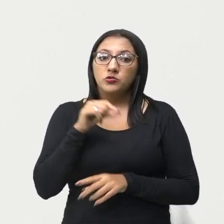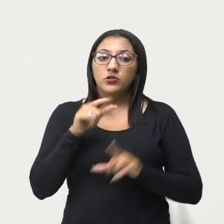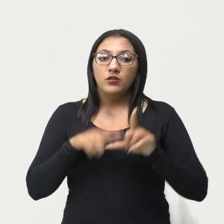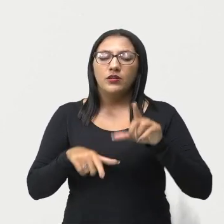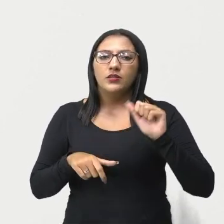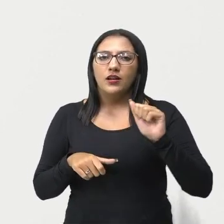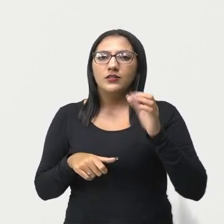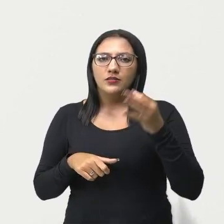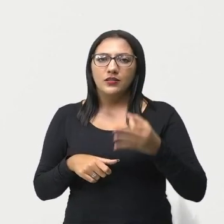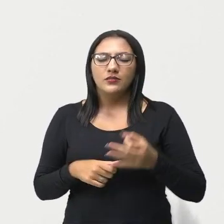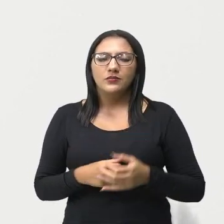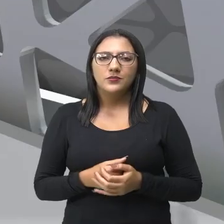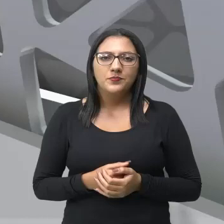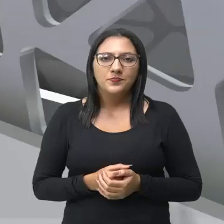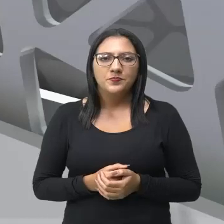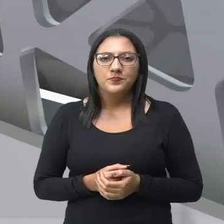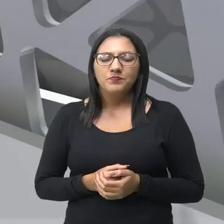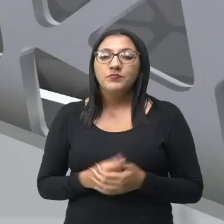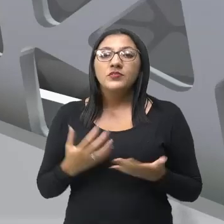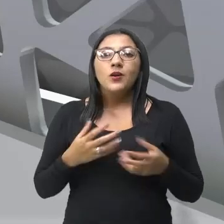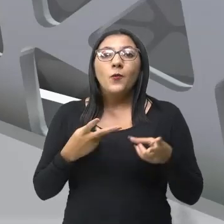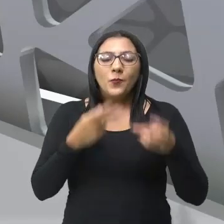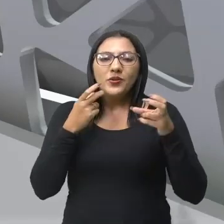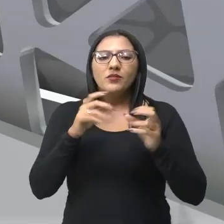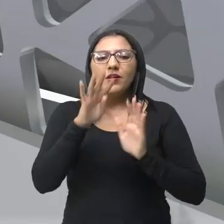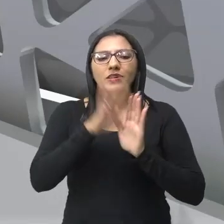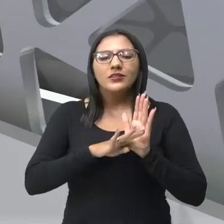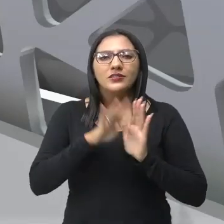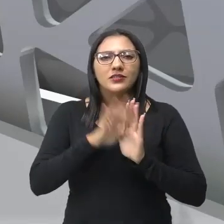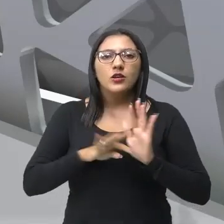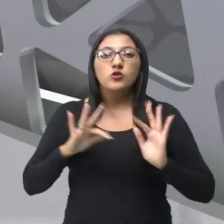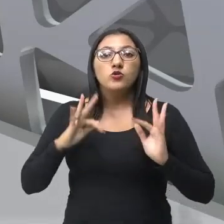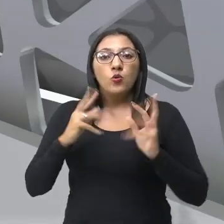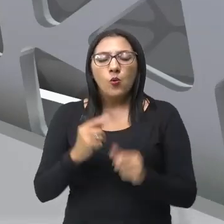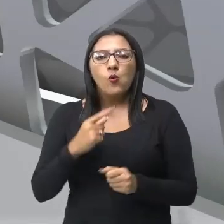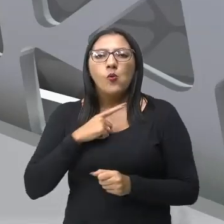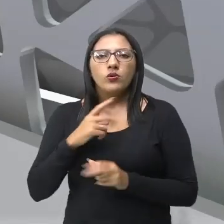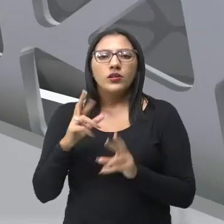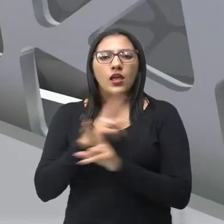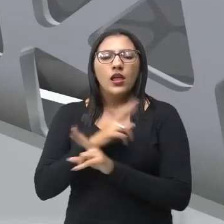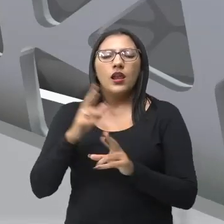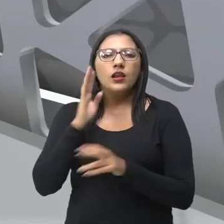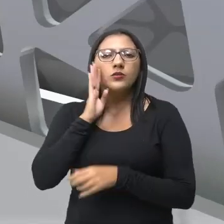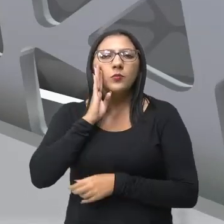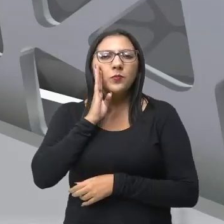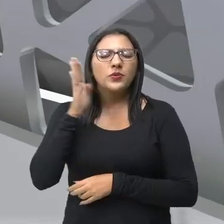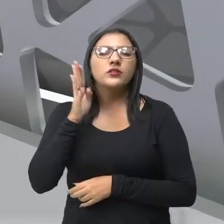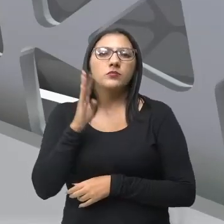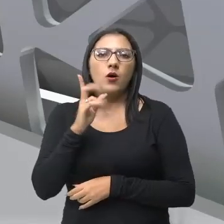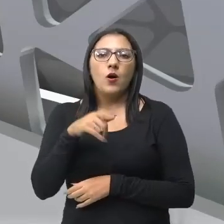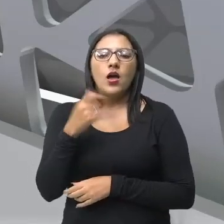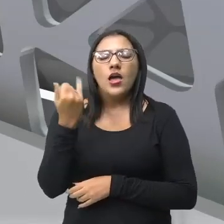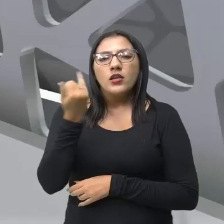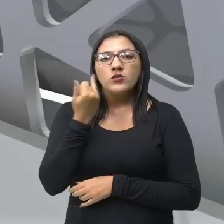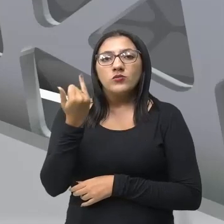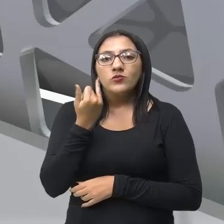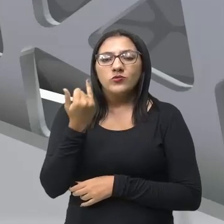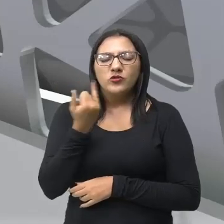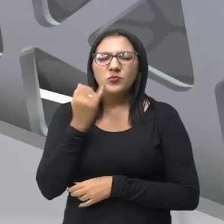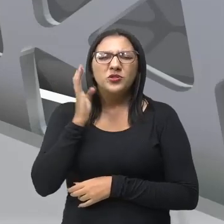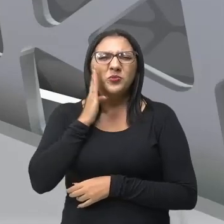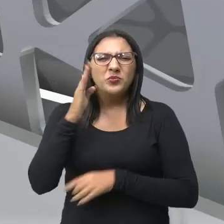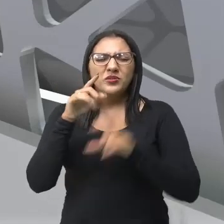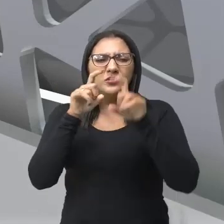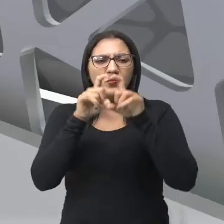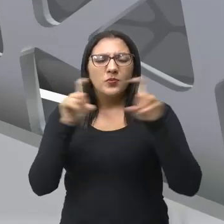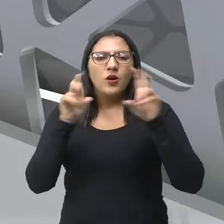certo? Então, observem que todo texto possui uma informação principal, aquela informação chefe,